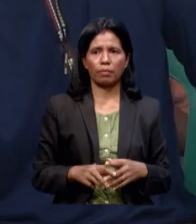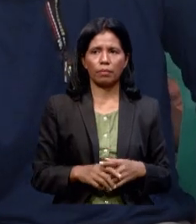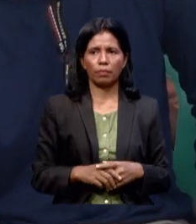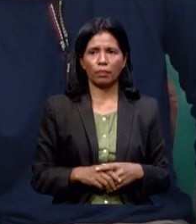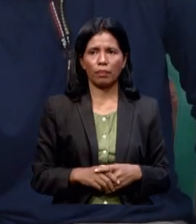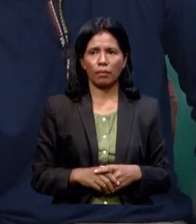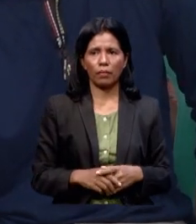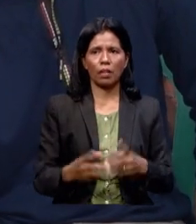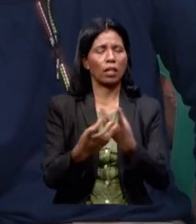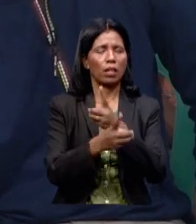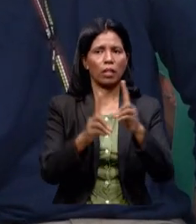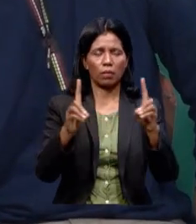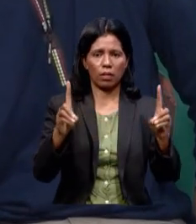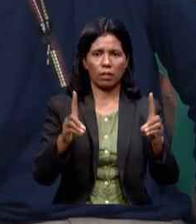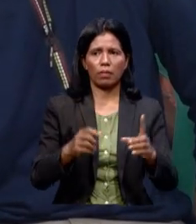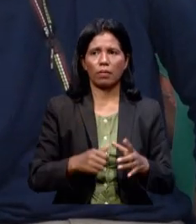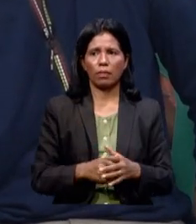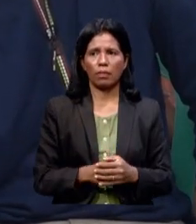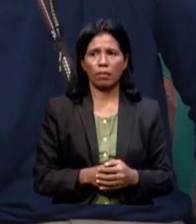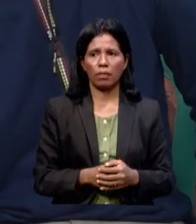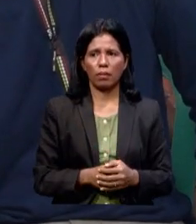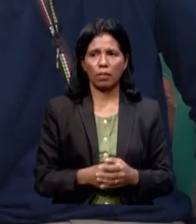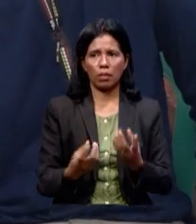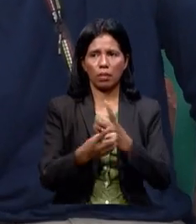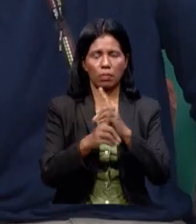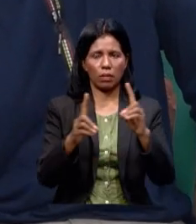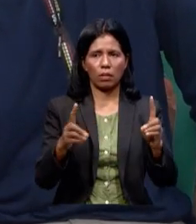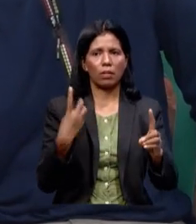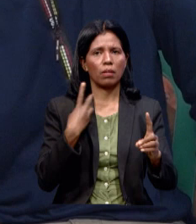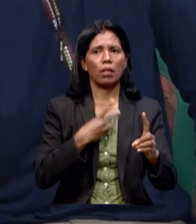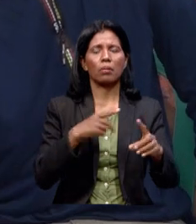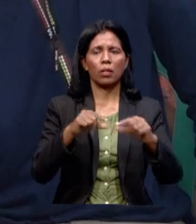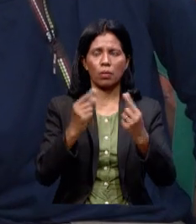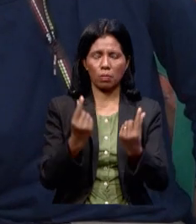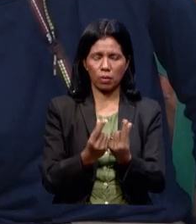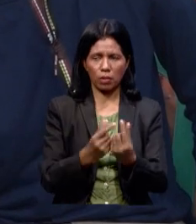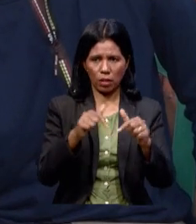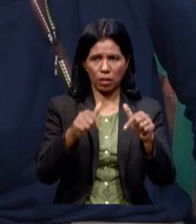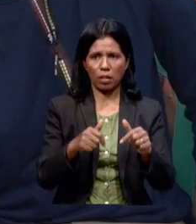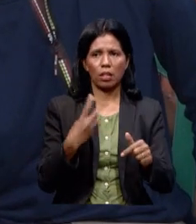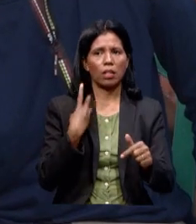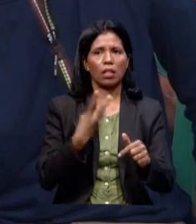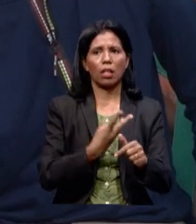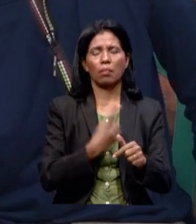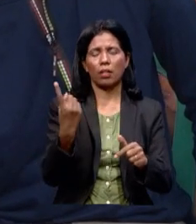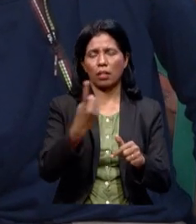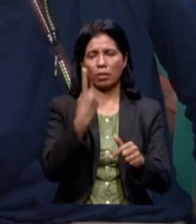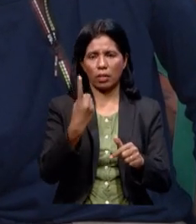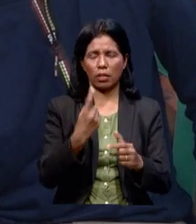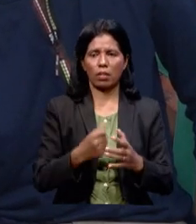Ne demokratika, ne demokrasi. Nebe ami grupo ida ne, ami nafatin manten